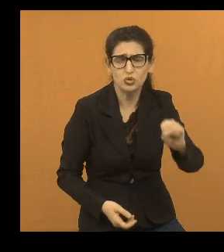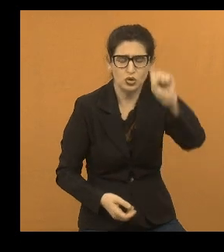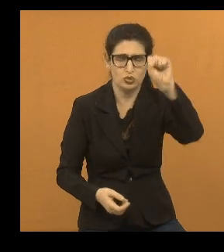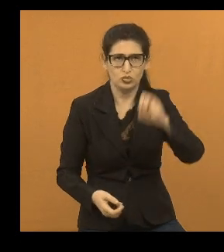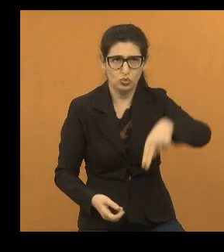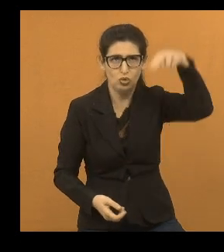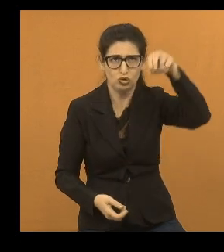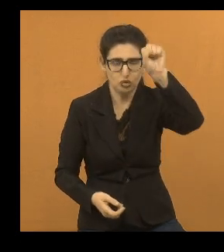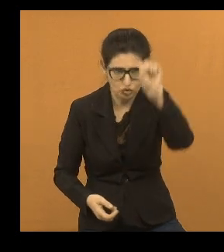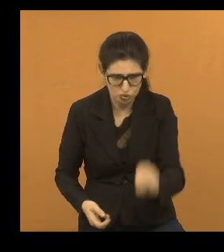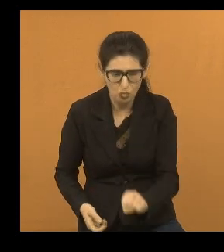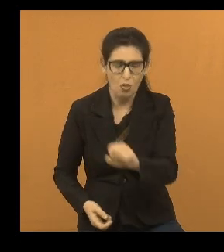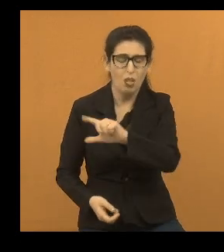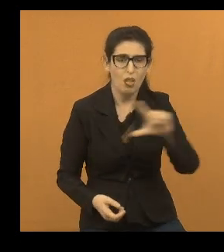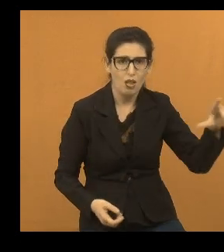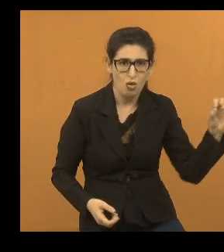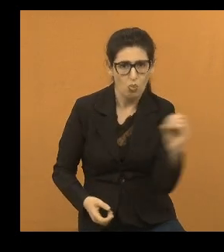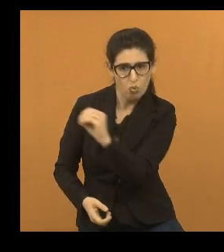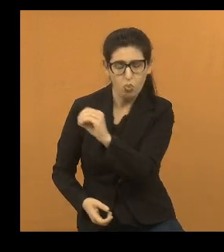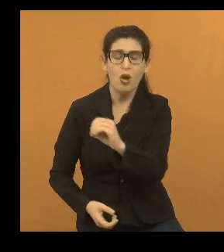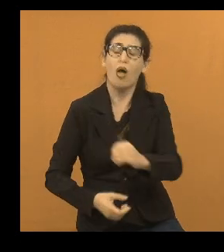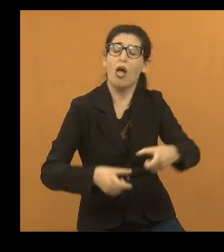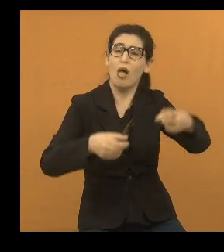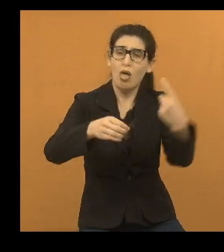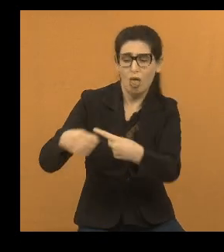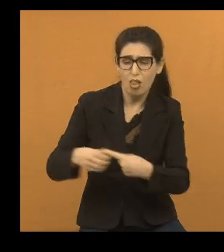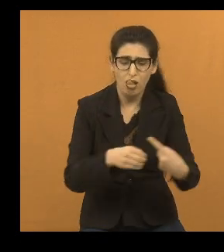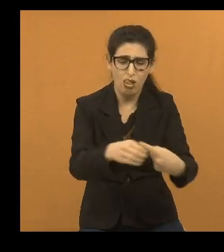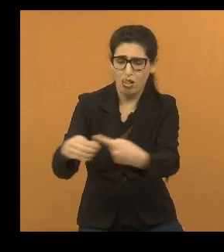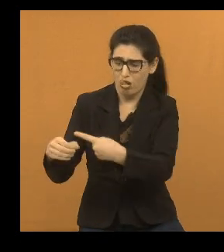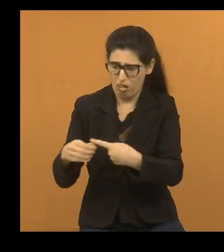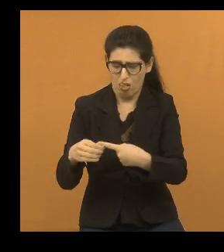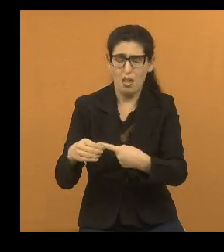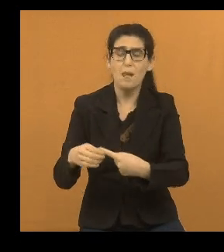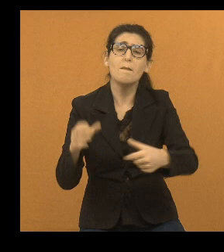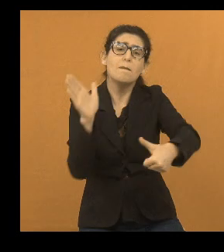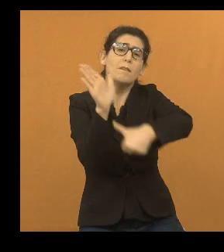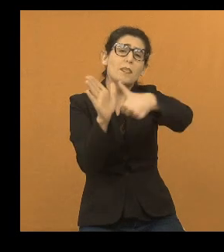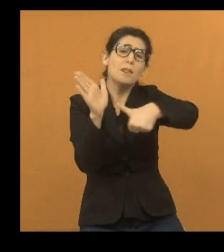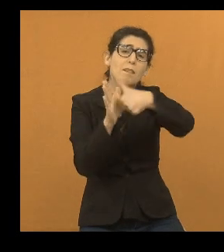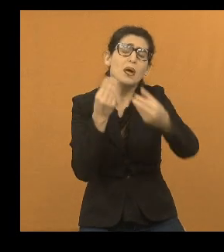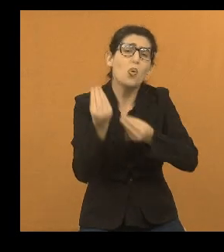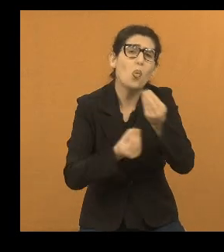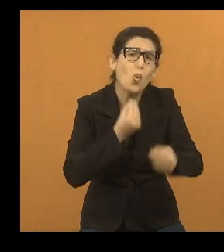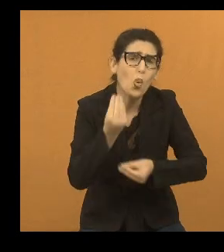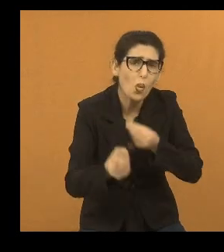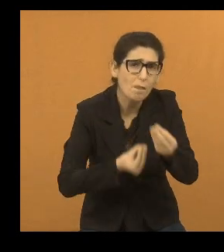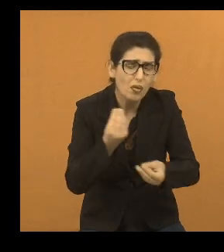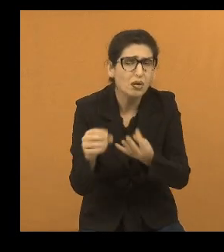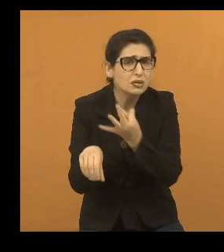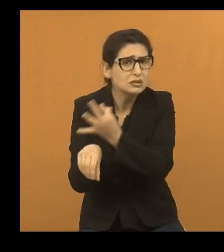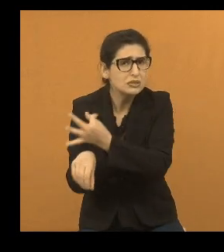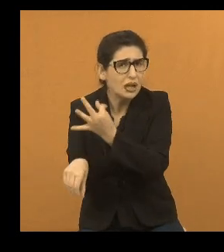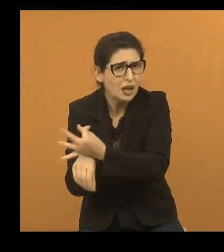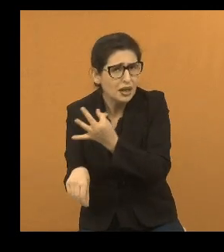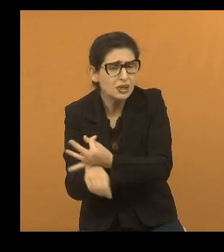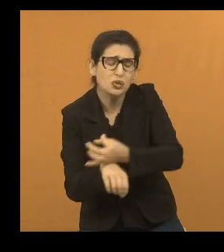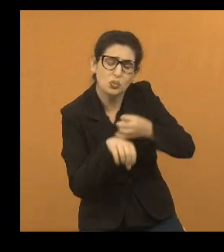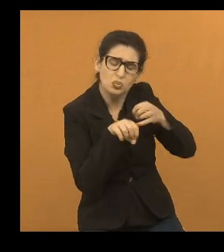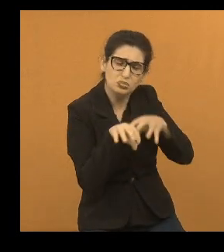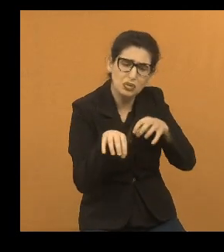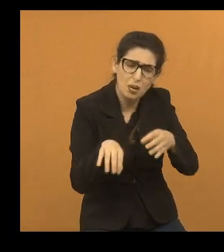rural. O processo foi dividido em fases. Uma primeira fase com oficinas técnicas